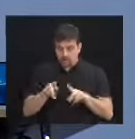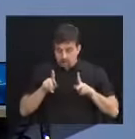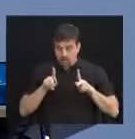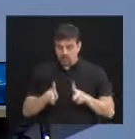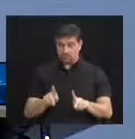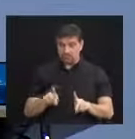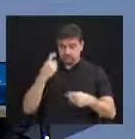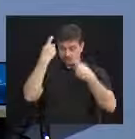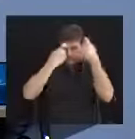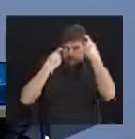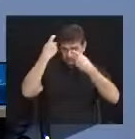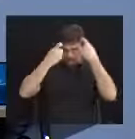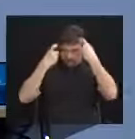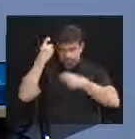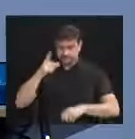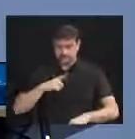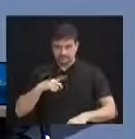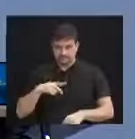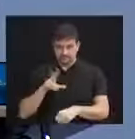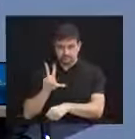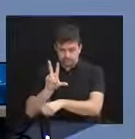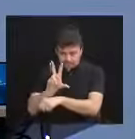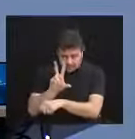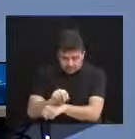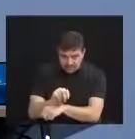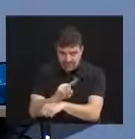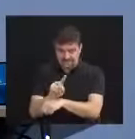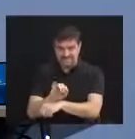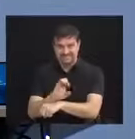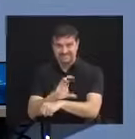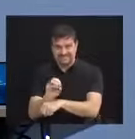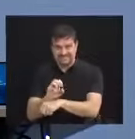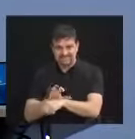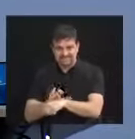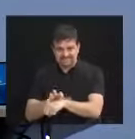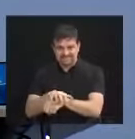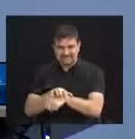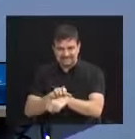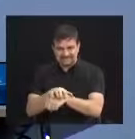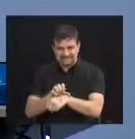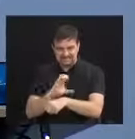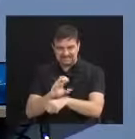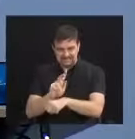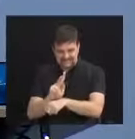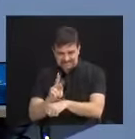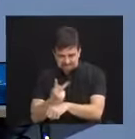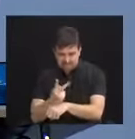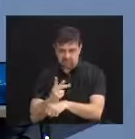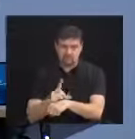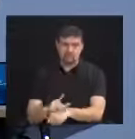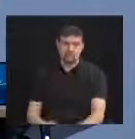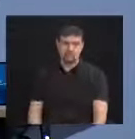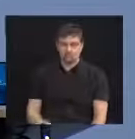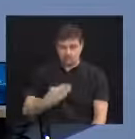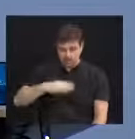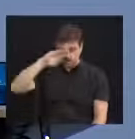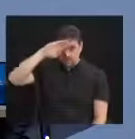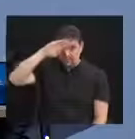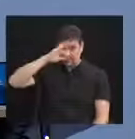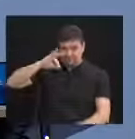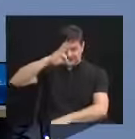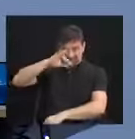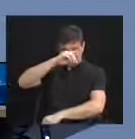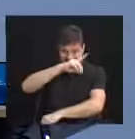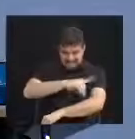com os casos disse k vírus dengue a chikungunya e agora o h1n1 eu acompanhei o